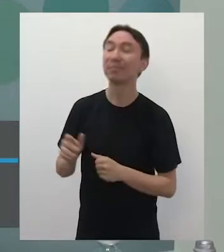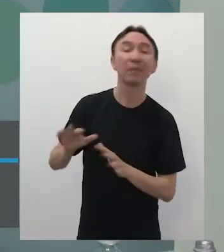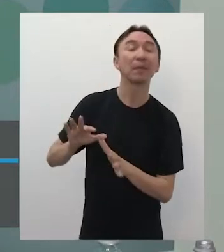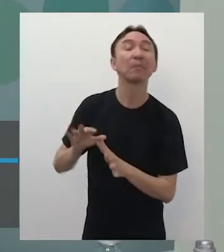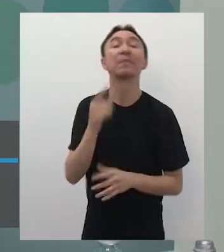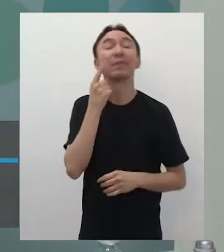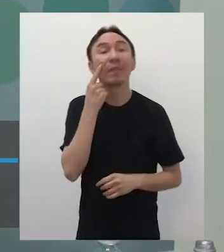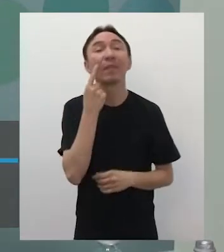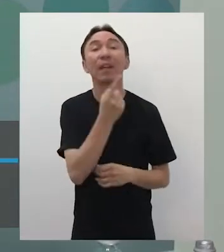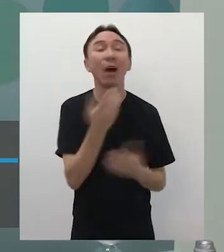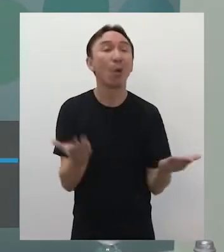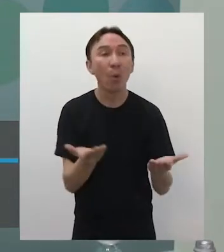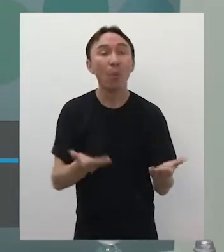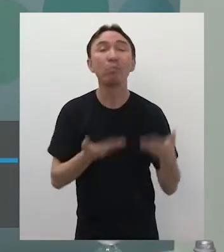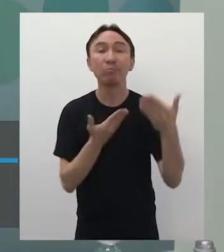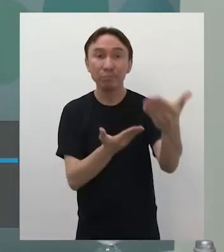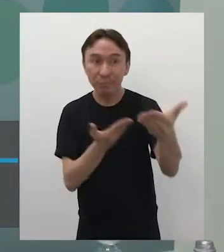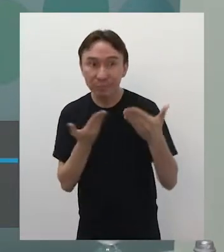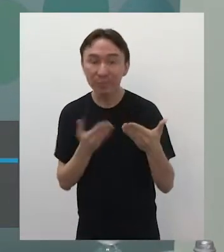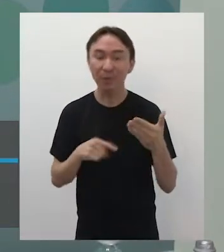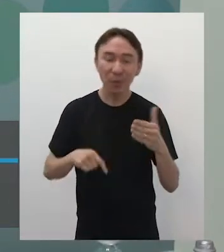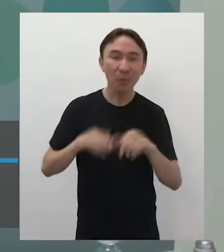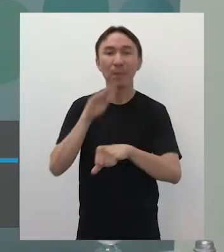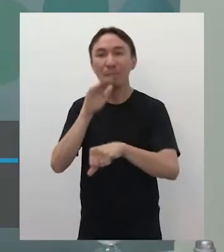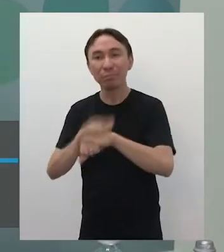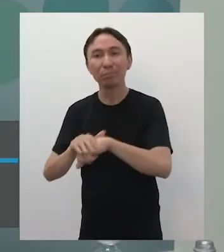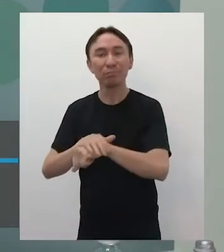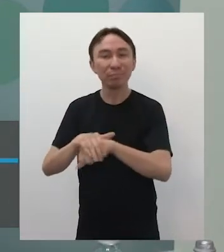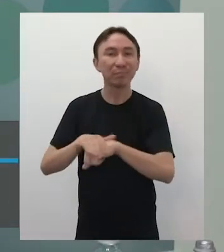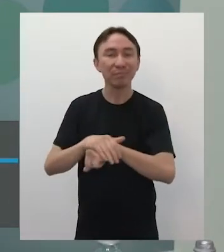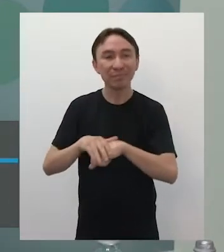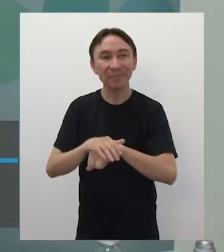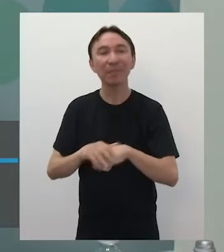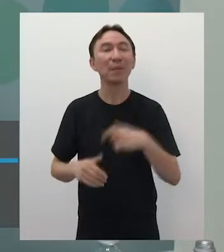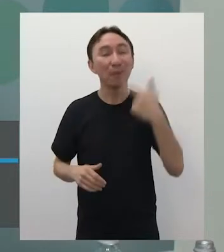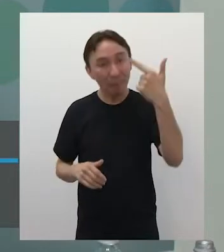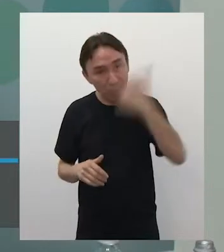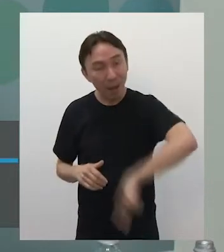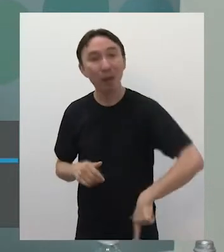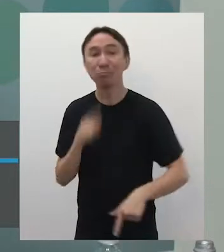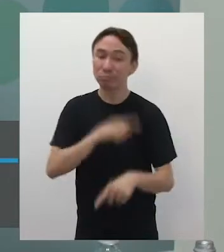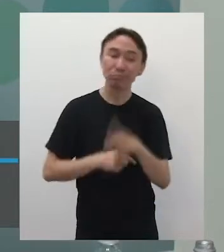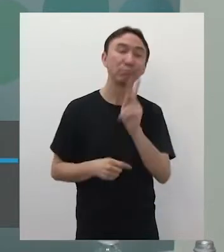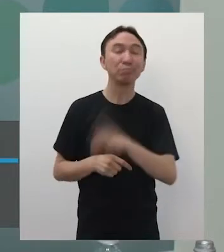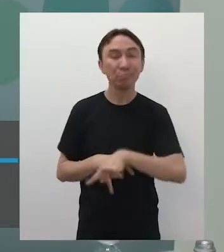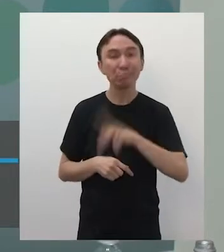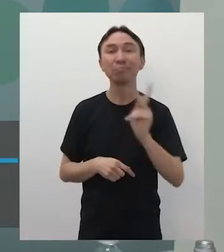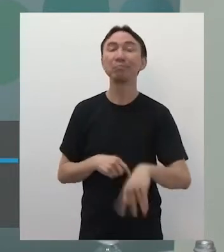faltou... Deixa eu ver aqui o que faltou. Já não lembro mais. Já não lembro mais. É tanta